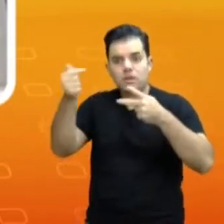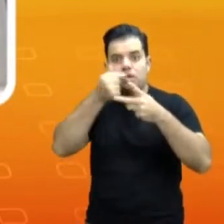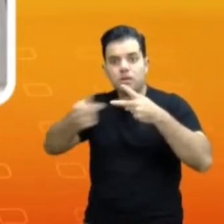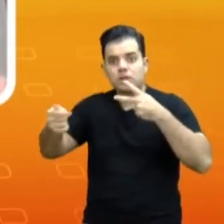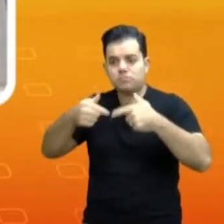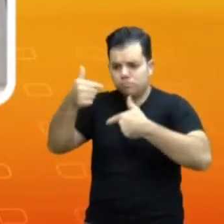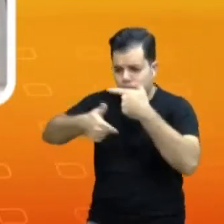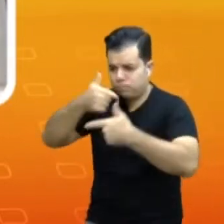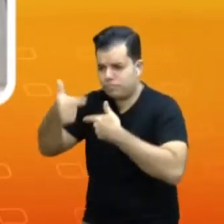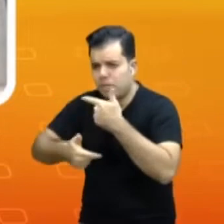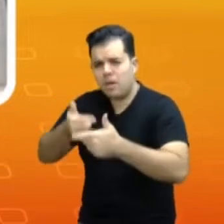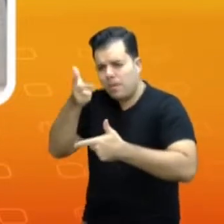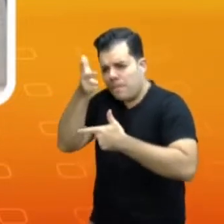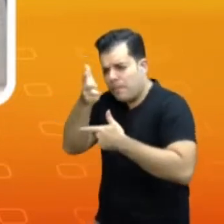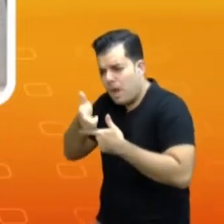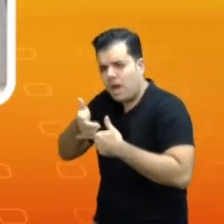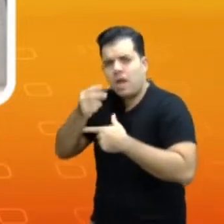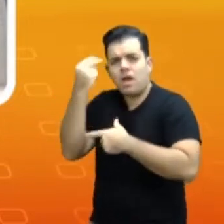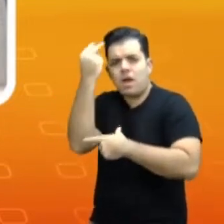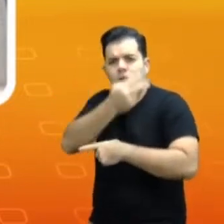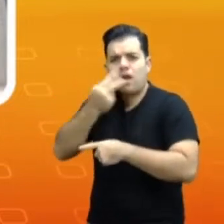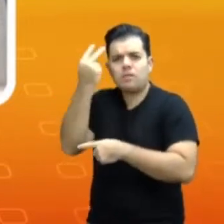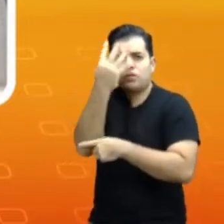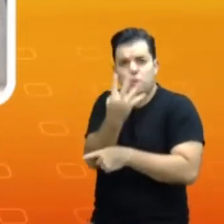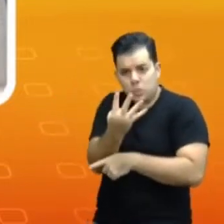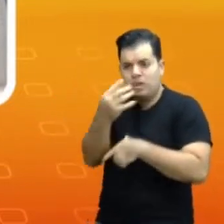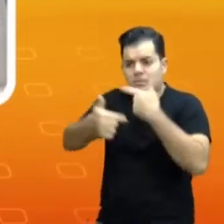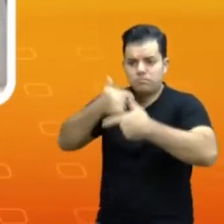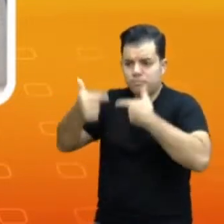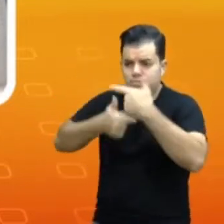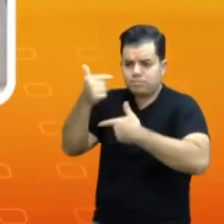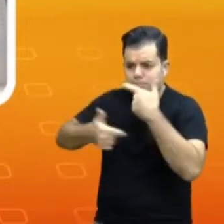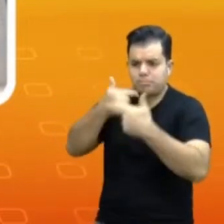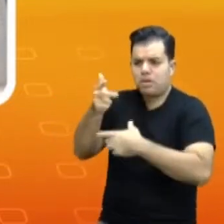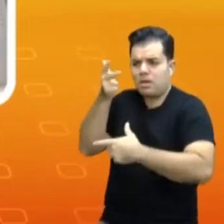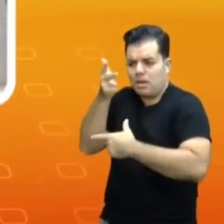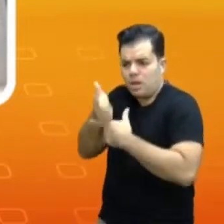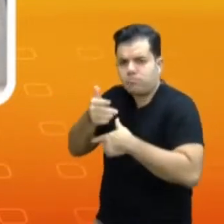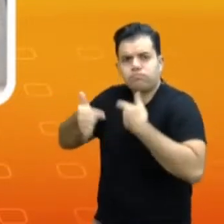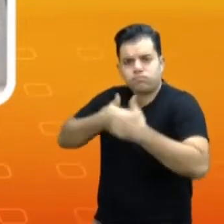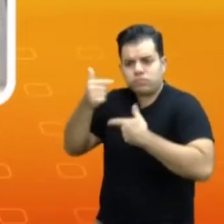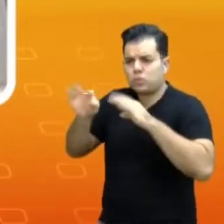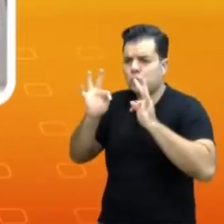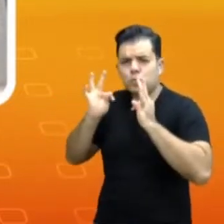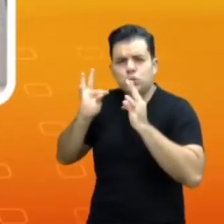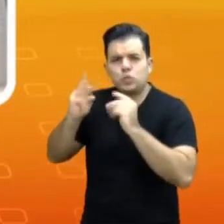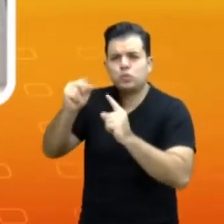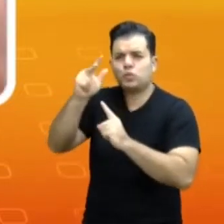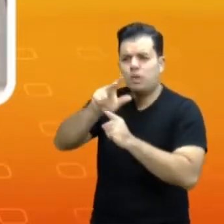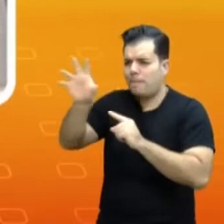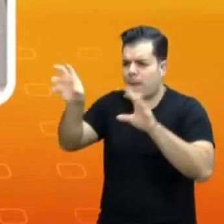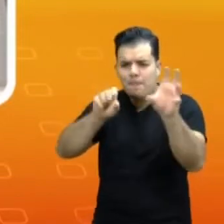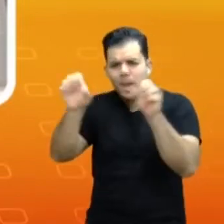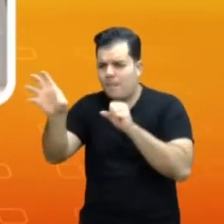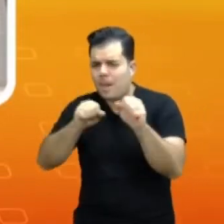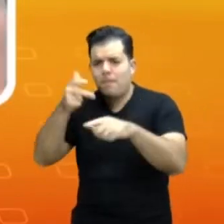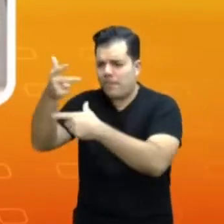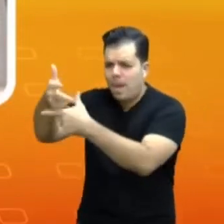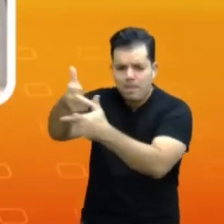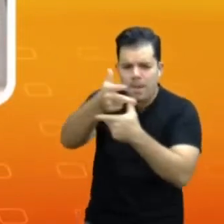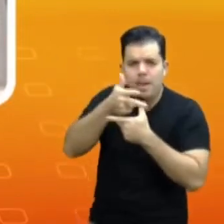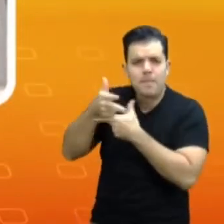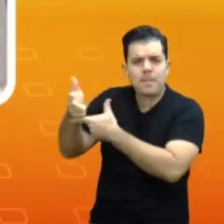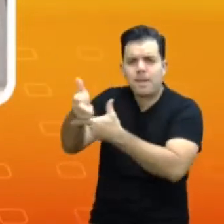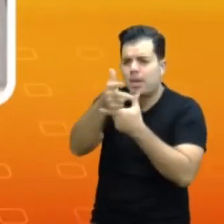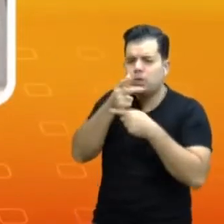intensos de uma cobertura que você precisa ficar 24 horas ativo ali, recebendo todos os sinais oriundos da cobertura da